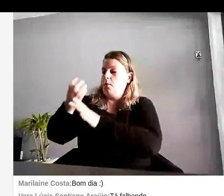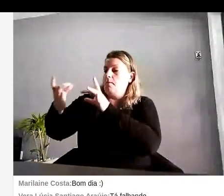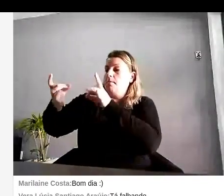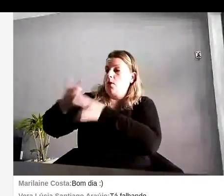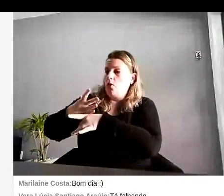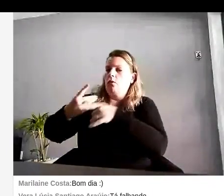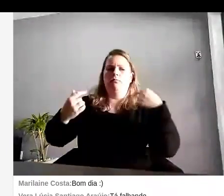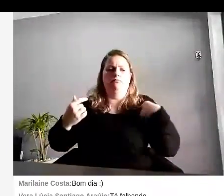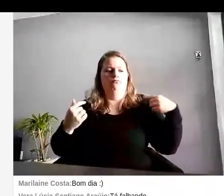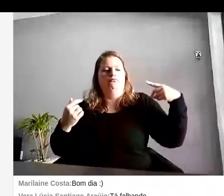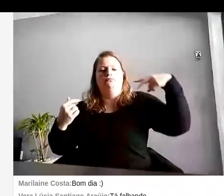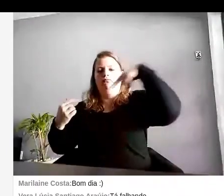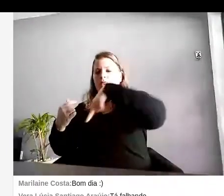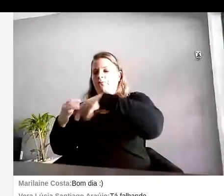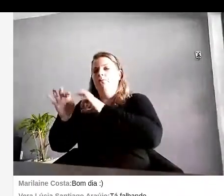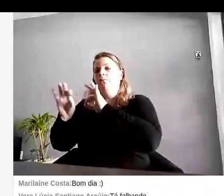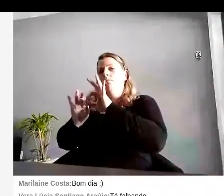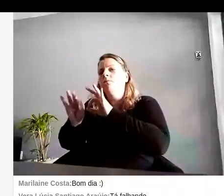E depois,